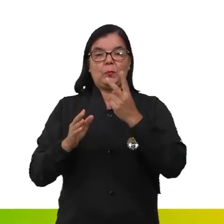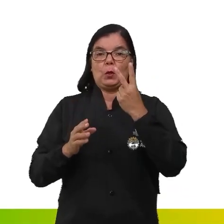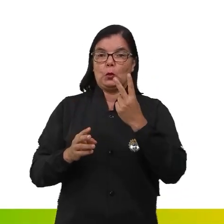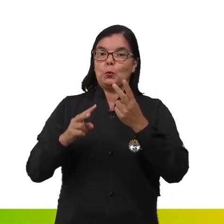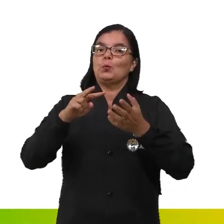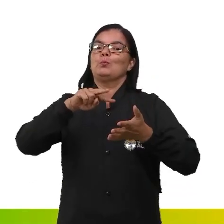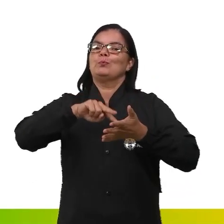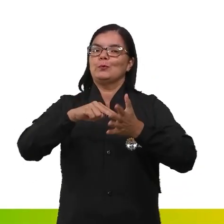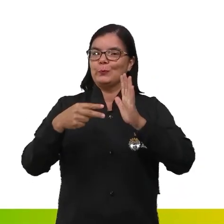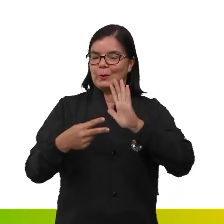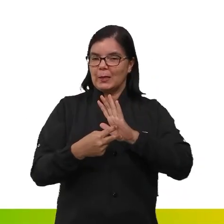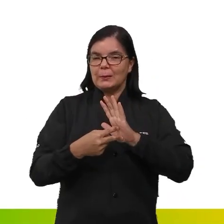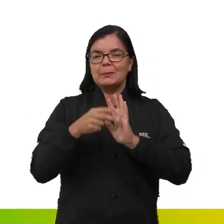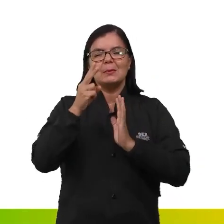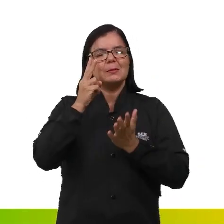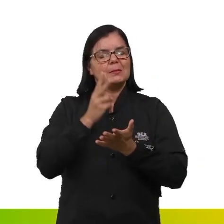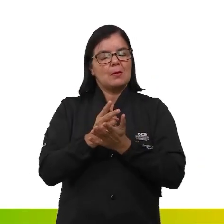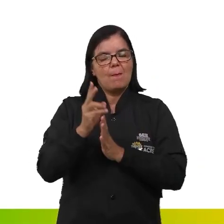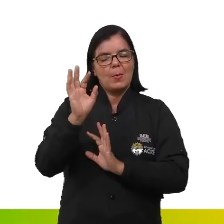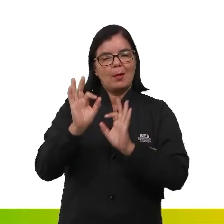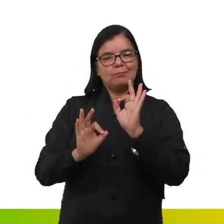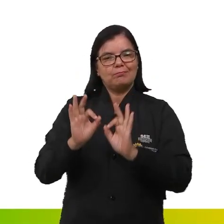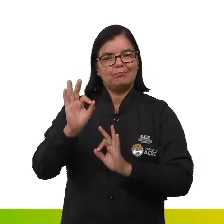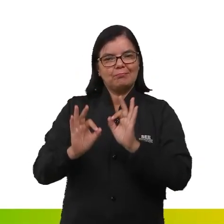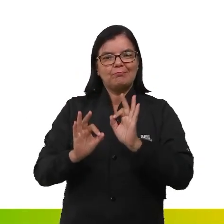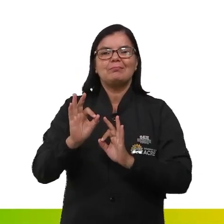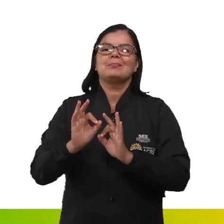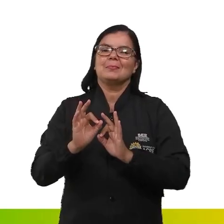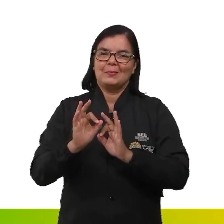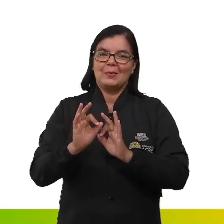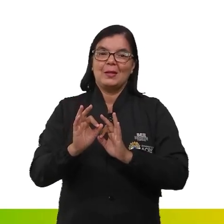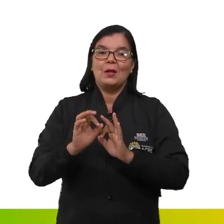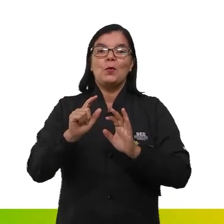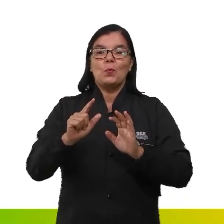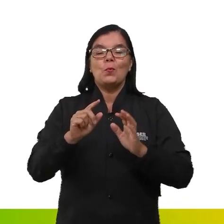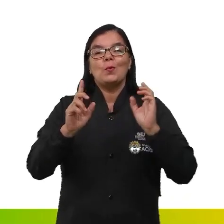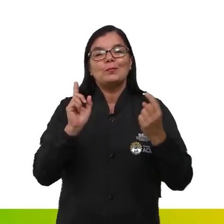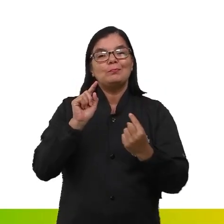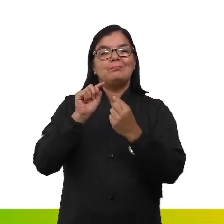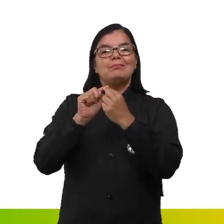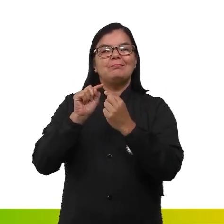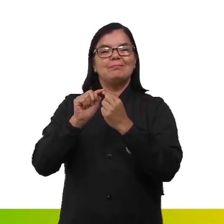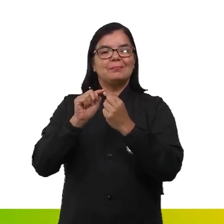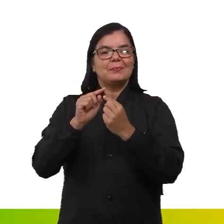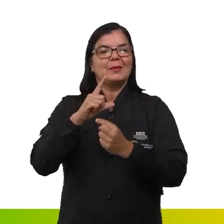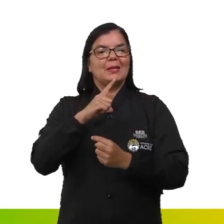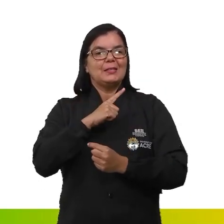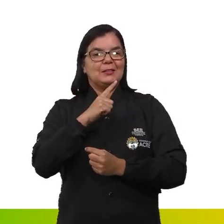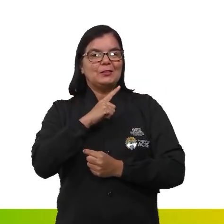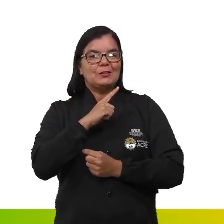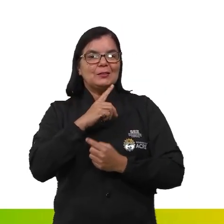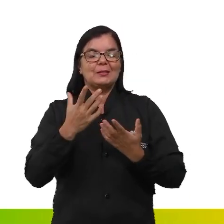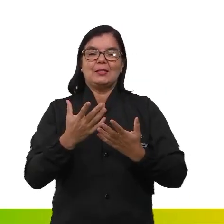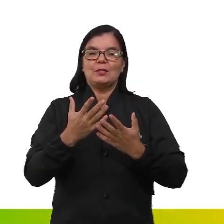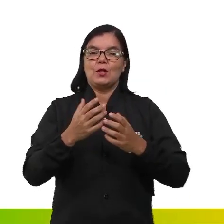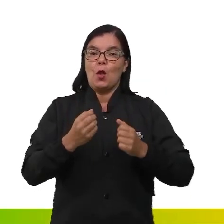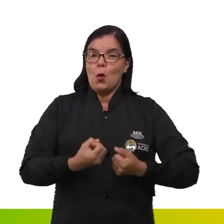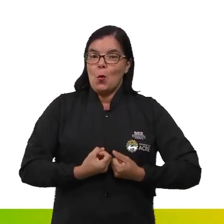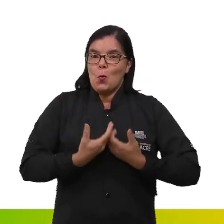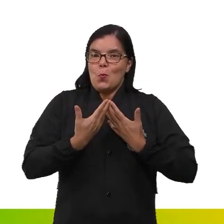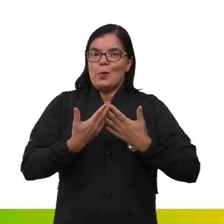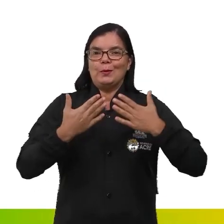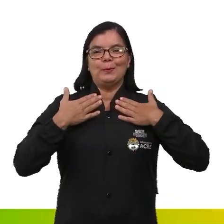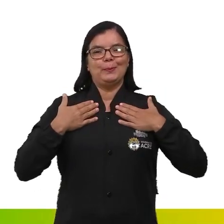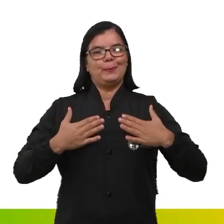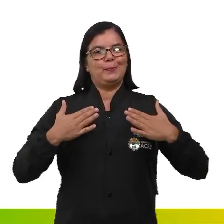planejado. Sempre, sempre, sempre ele é planejado com o objetivo aí de expressar um determinado